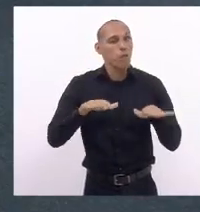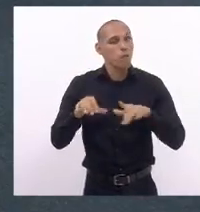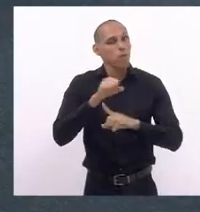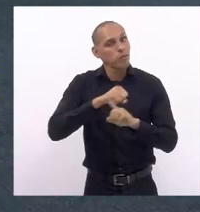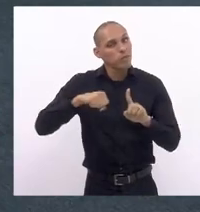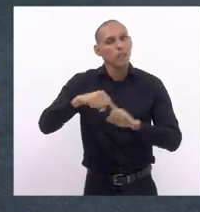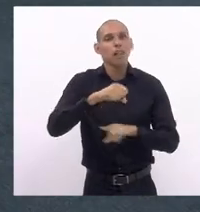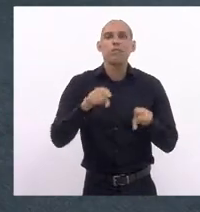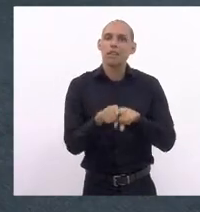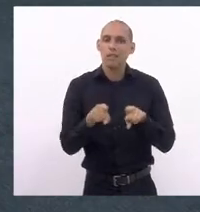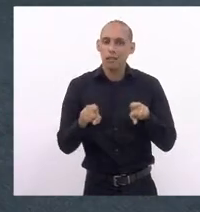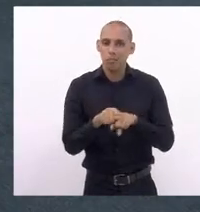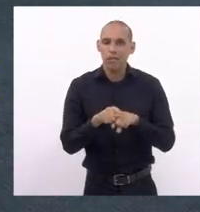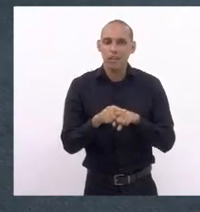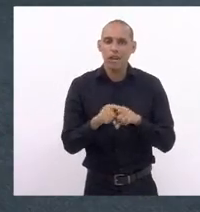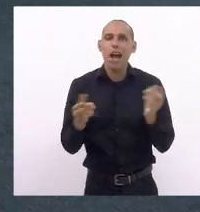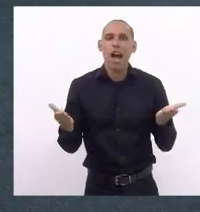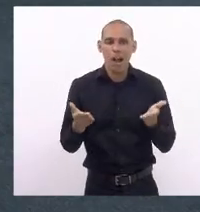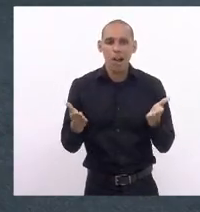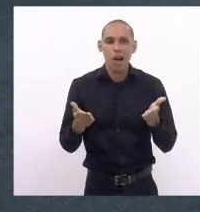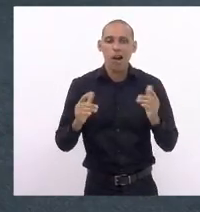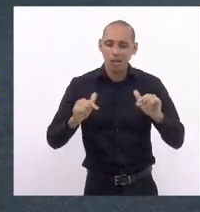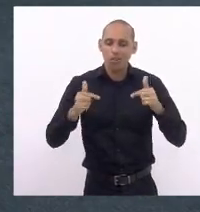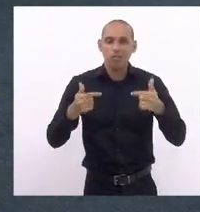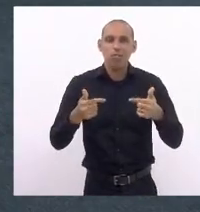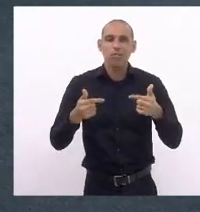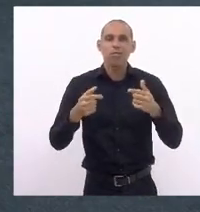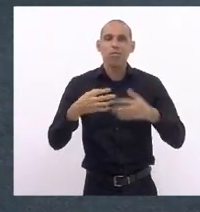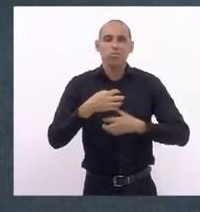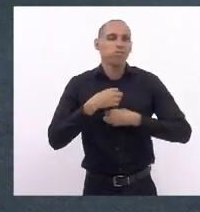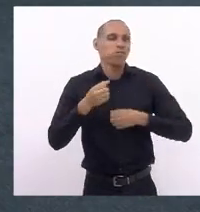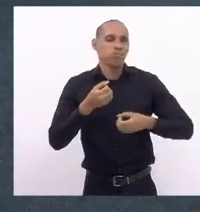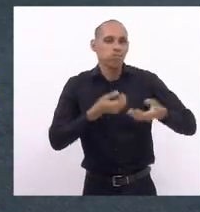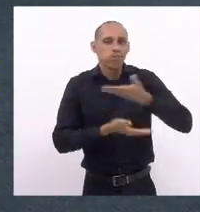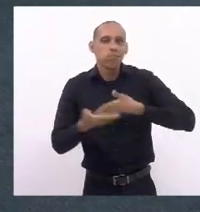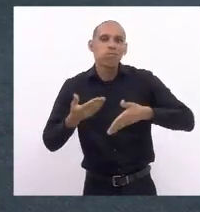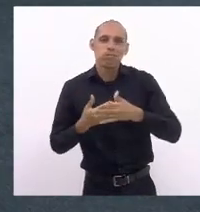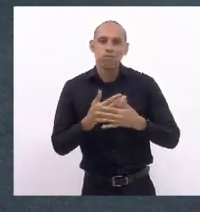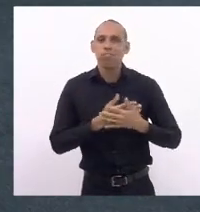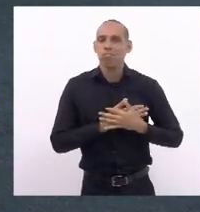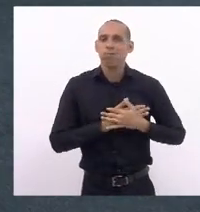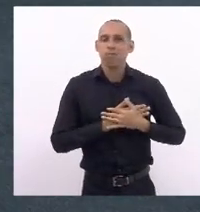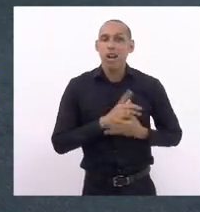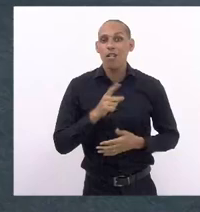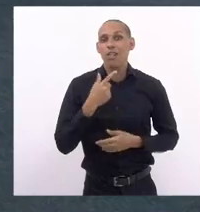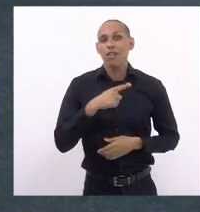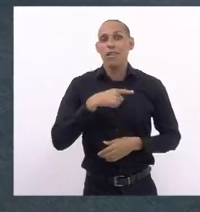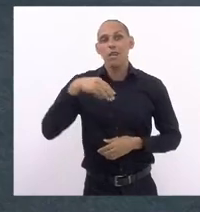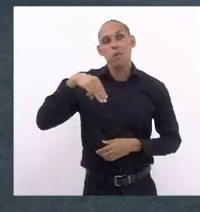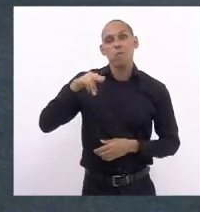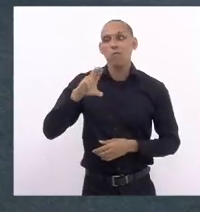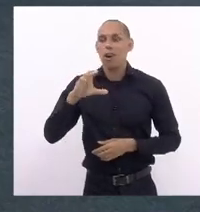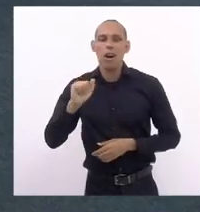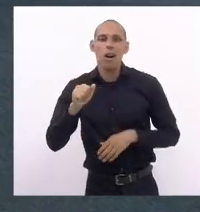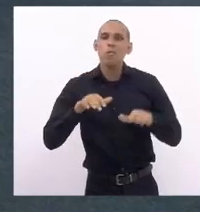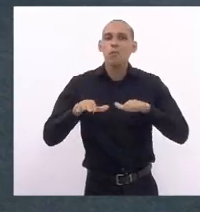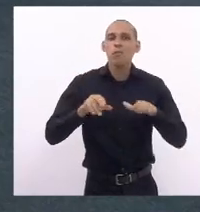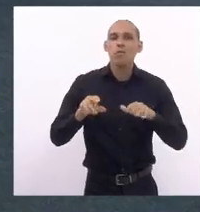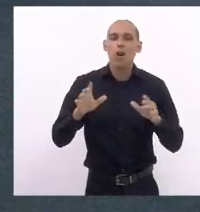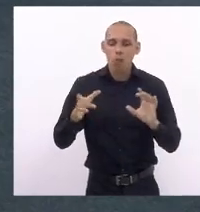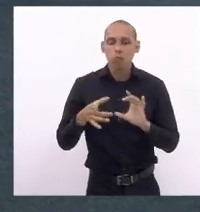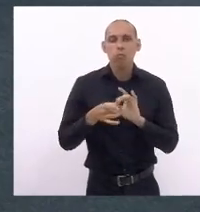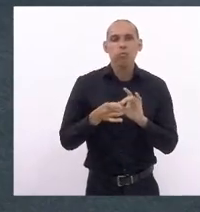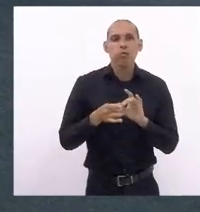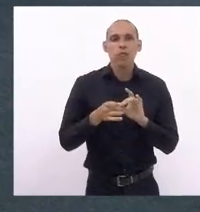sociais também nessas ações de solidariedade. Nós temos, por exemplo, o MUCA, o Movimento Unificado